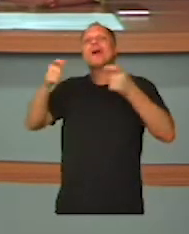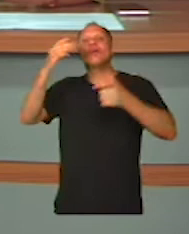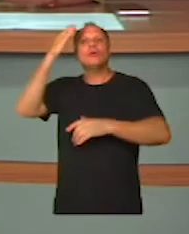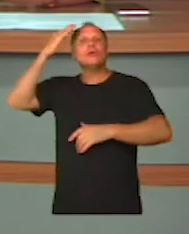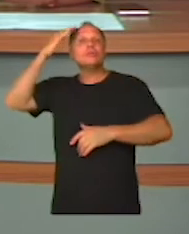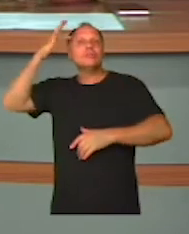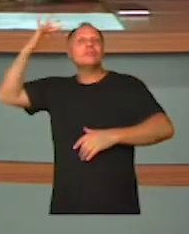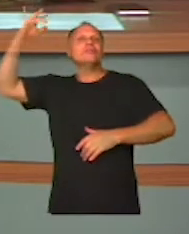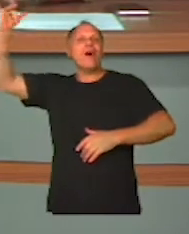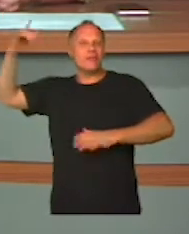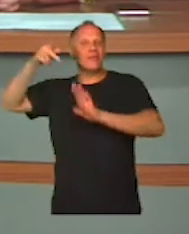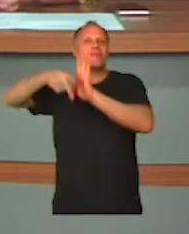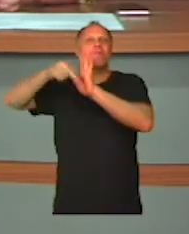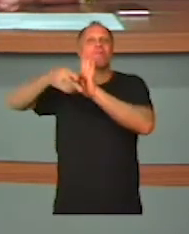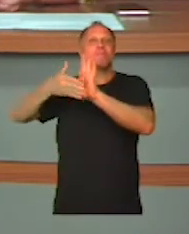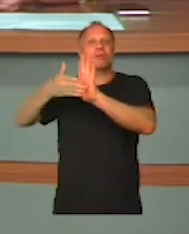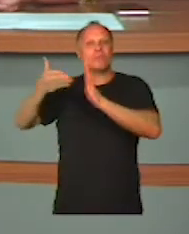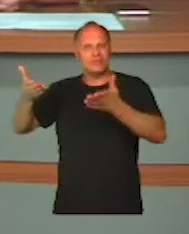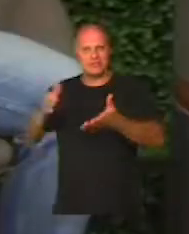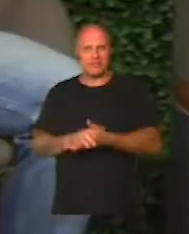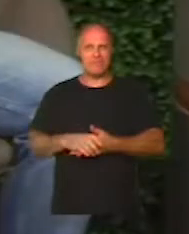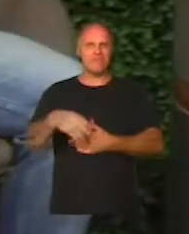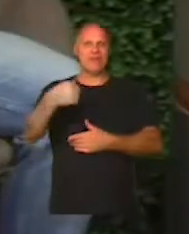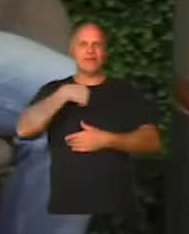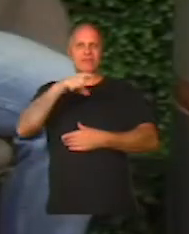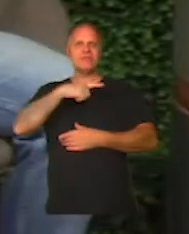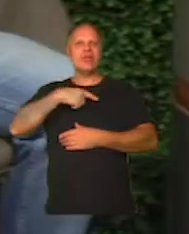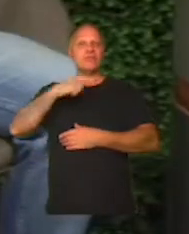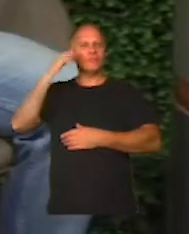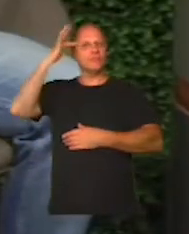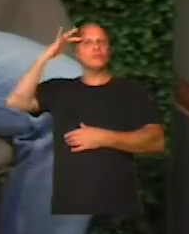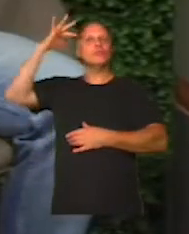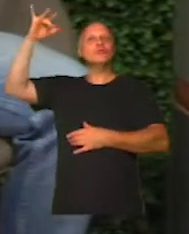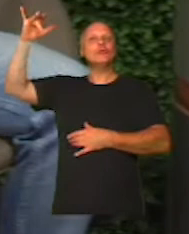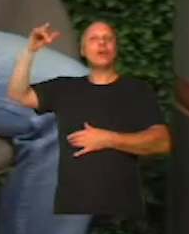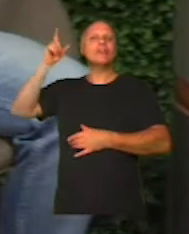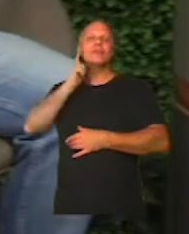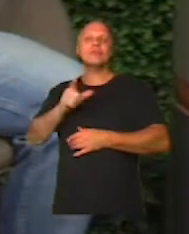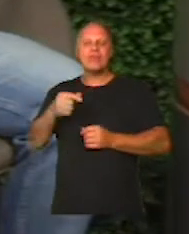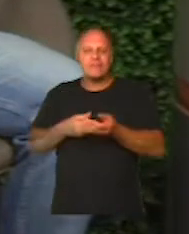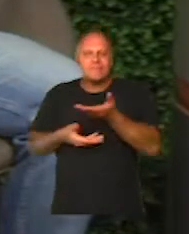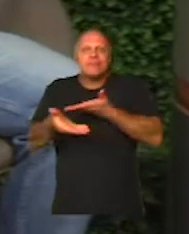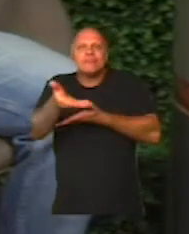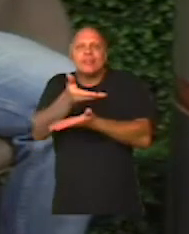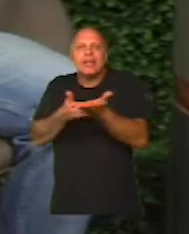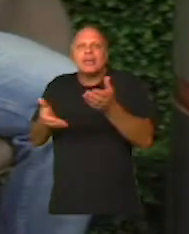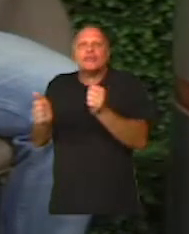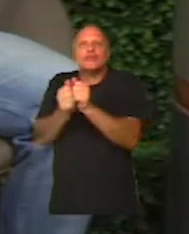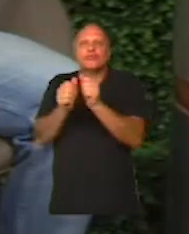teu grande projeto, Fábio? Olha só, eu tenho um grande sonho, aliás, é o meu sonho compartilhado com a Companhia Entre Textos,